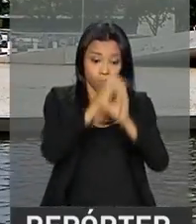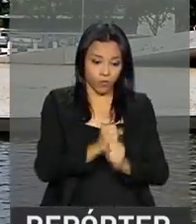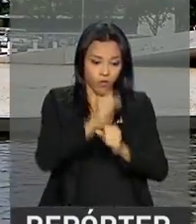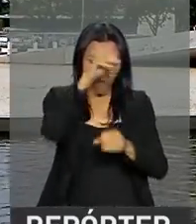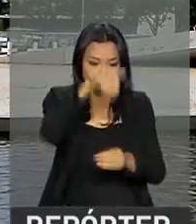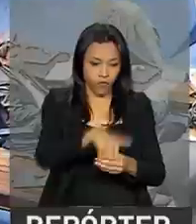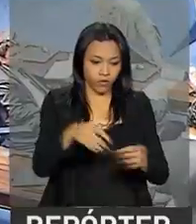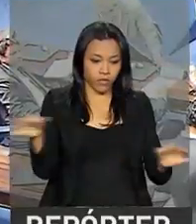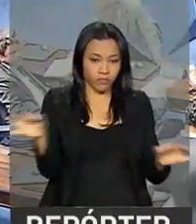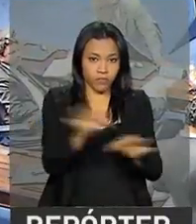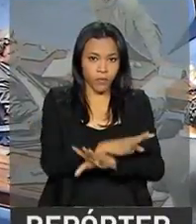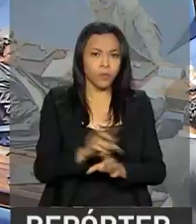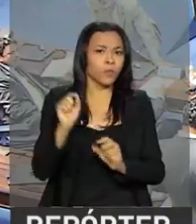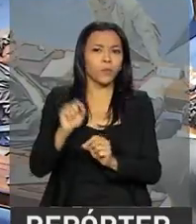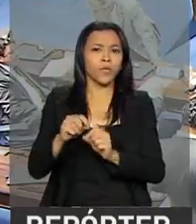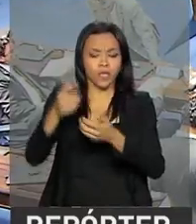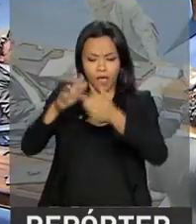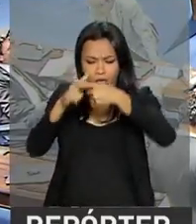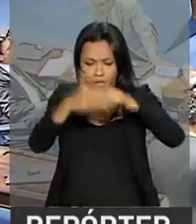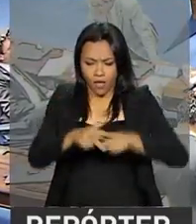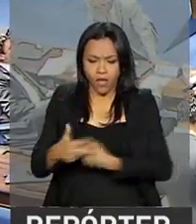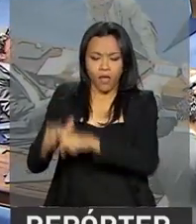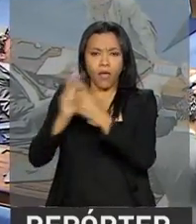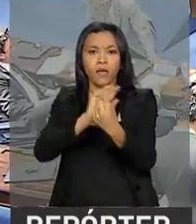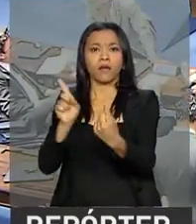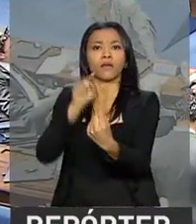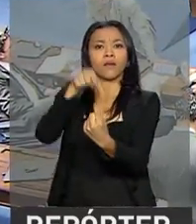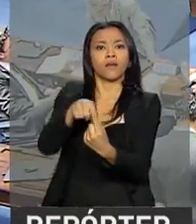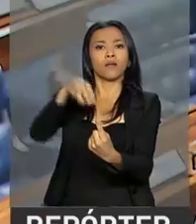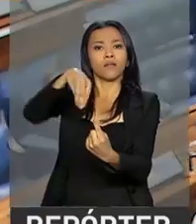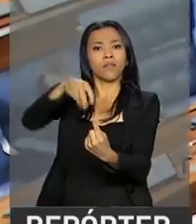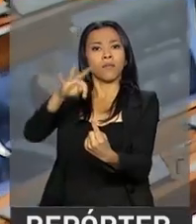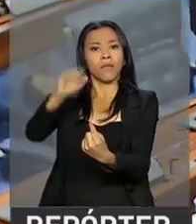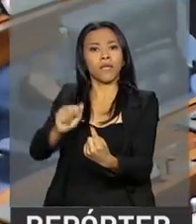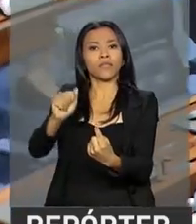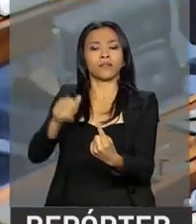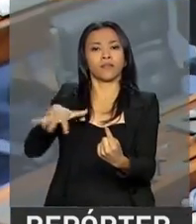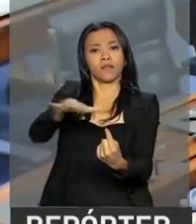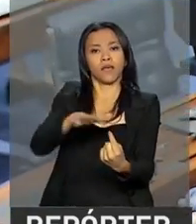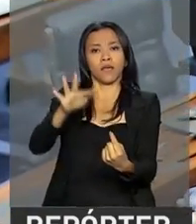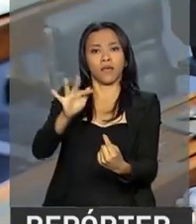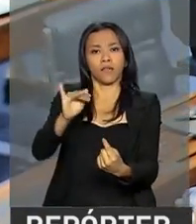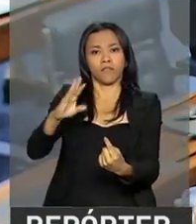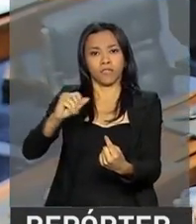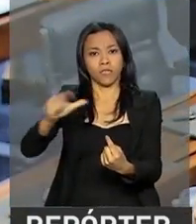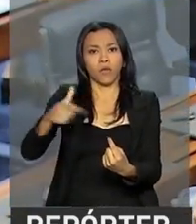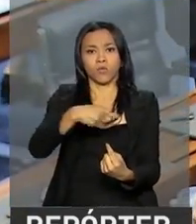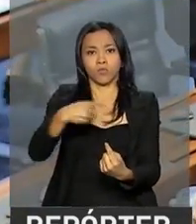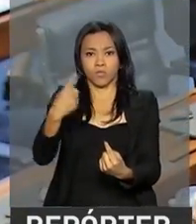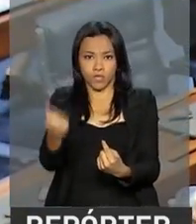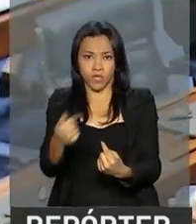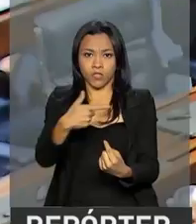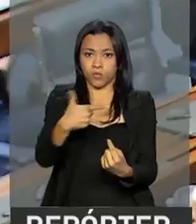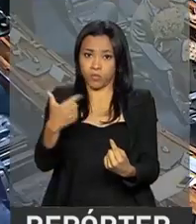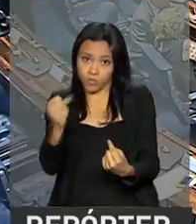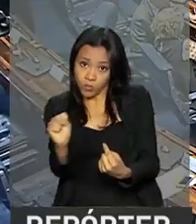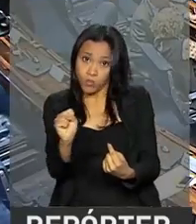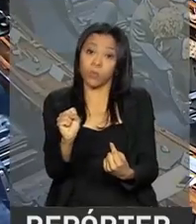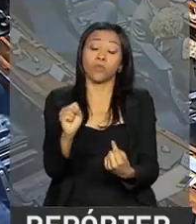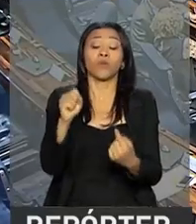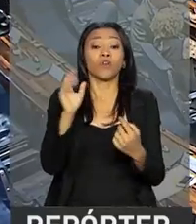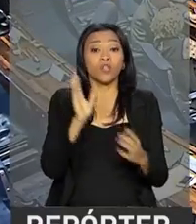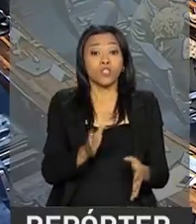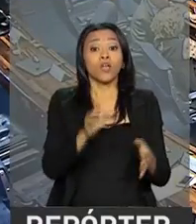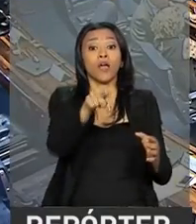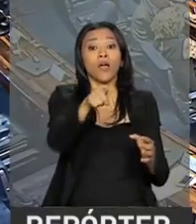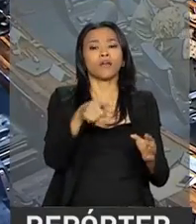proposta de revisão das metas fiscais para 2017 e 2018 no congresso nacional com a rejeição dos